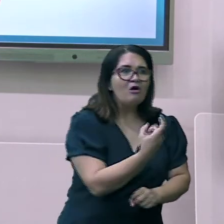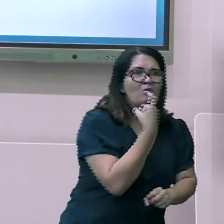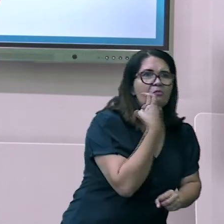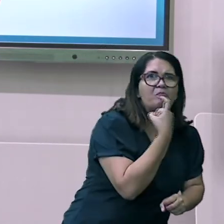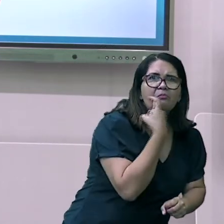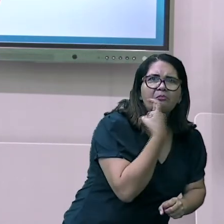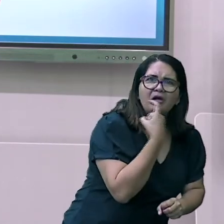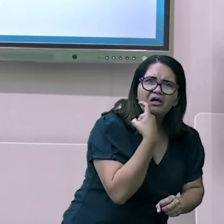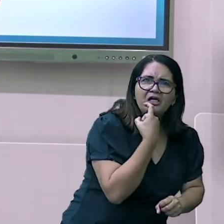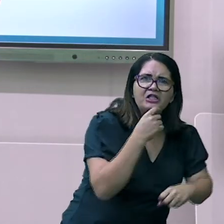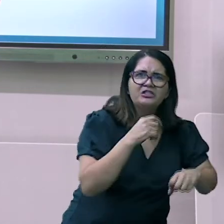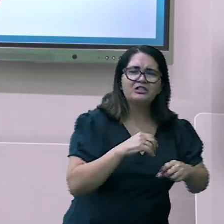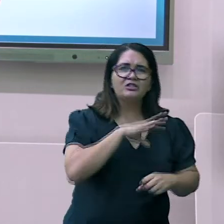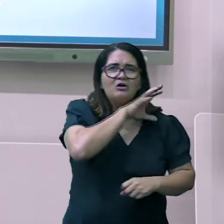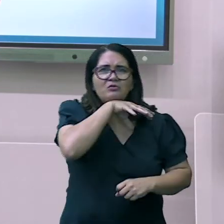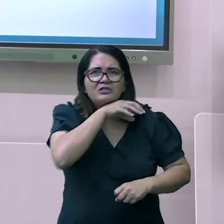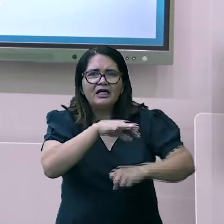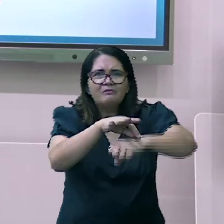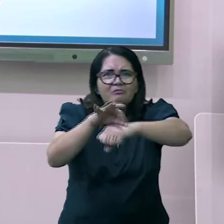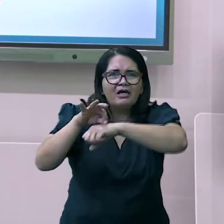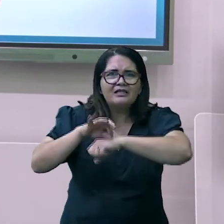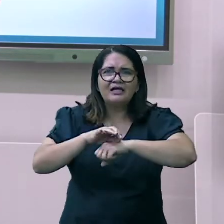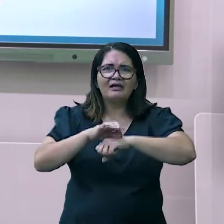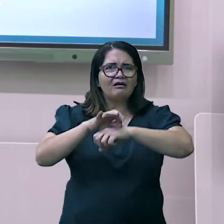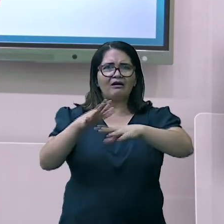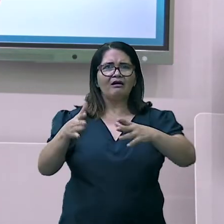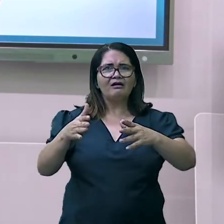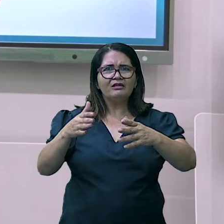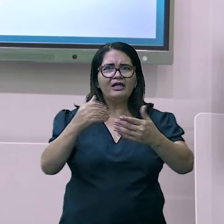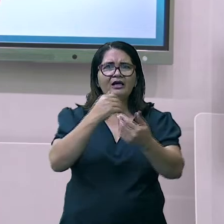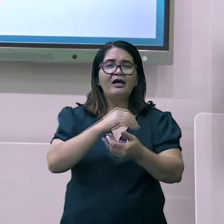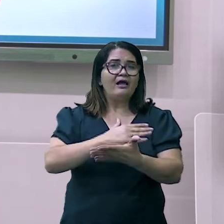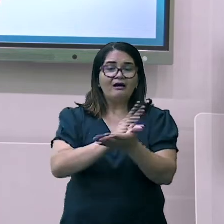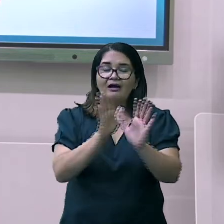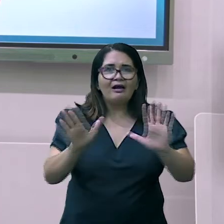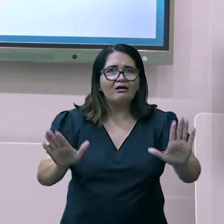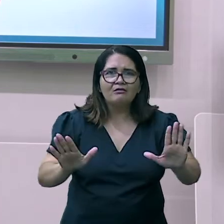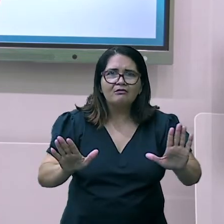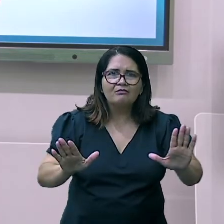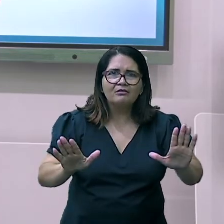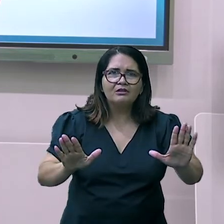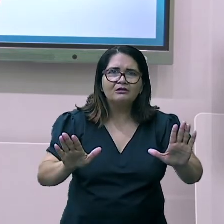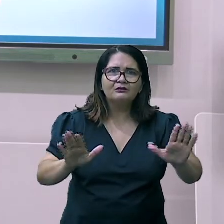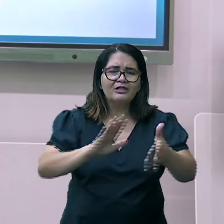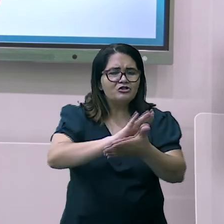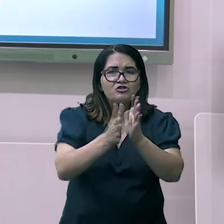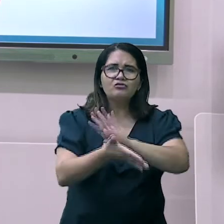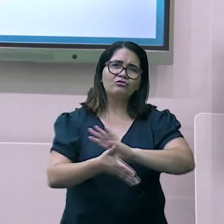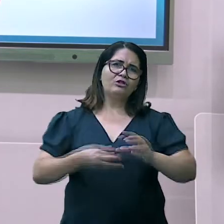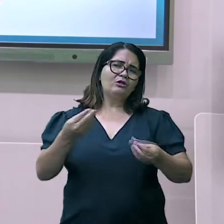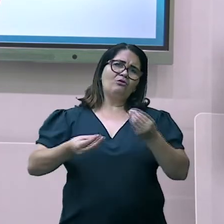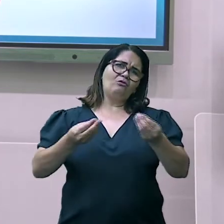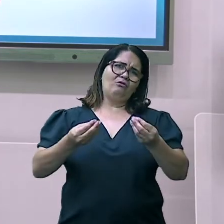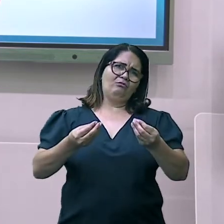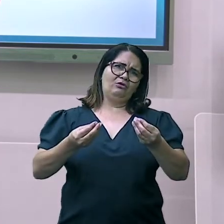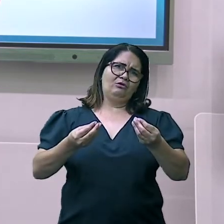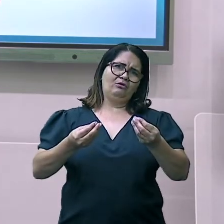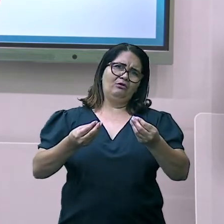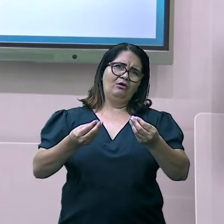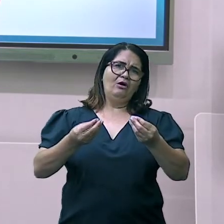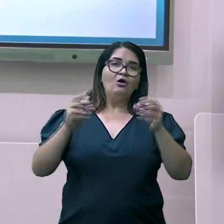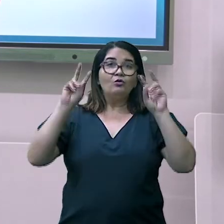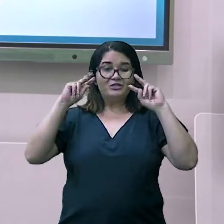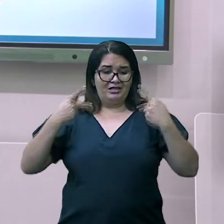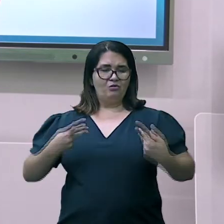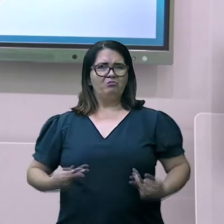de carne vermelha também, se a gente não tem toda essa estrutura, como que a gente vai continuar